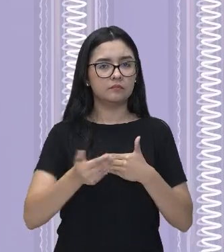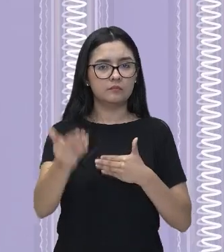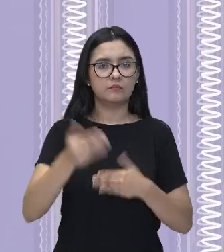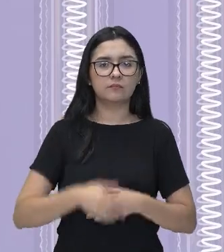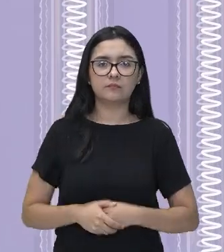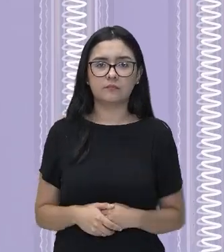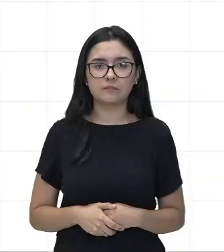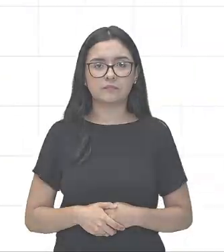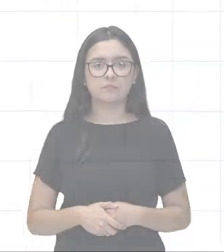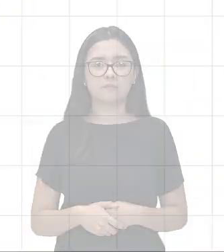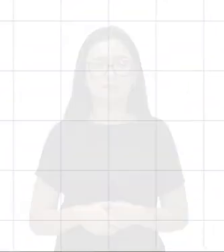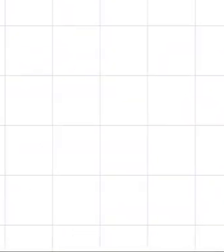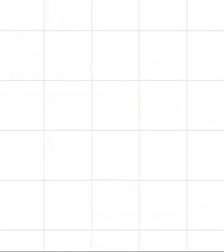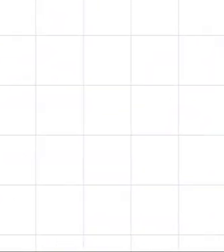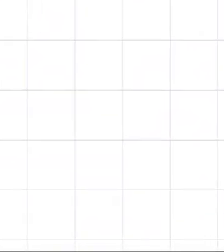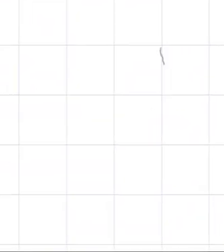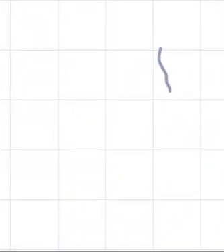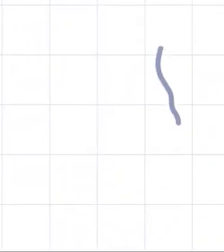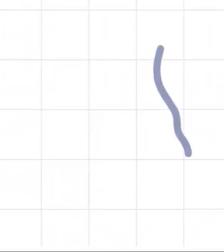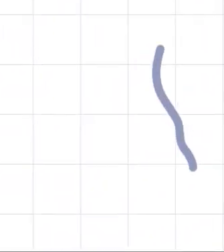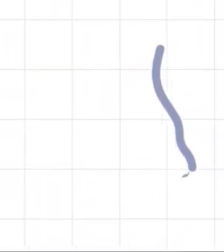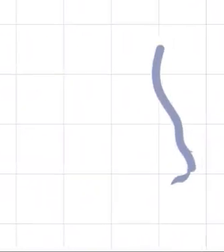começar.